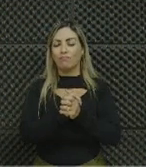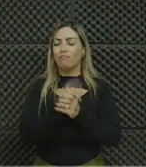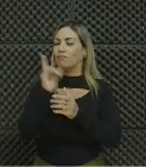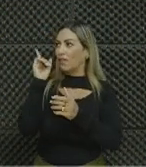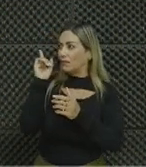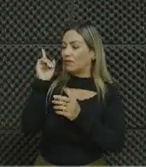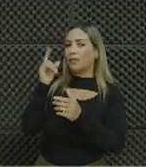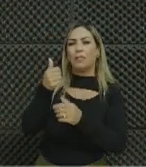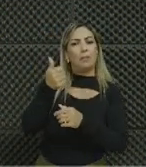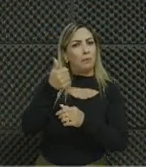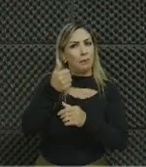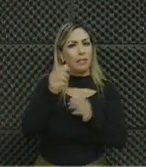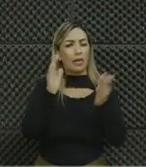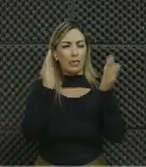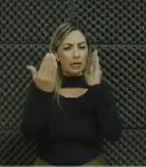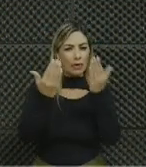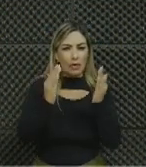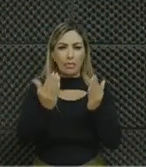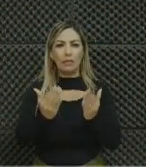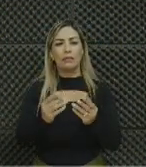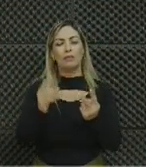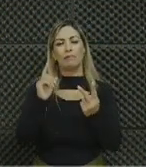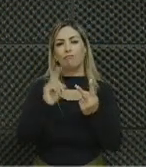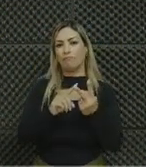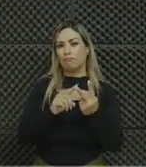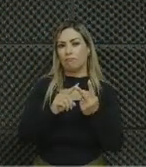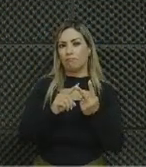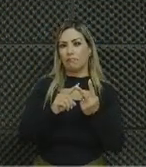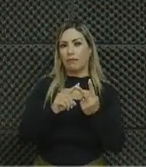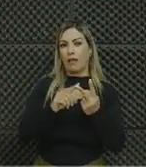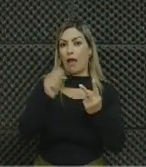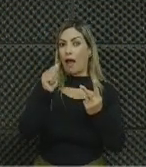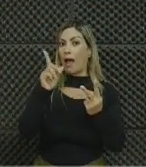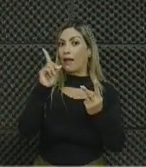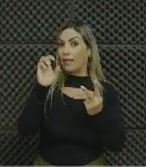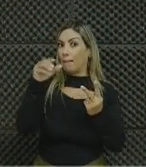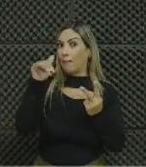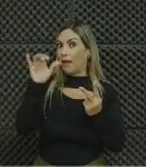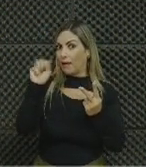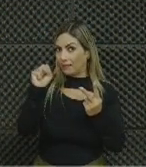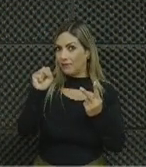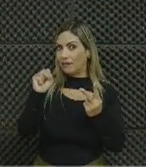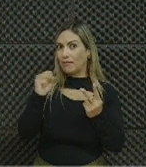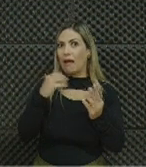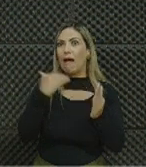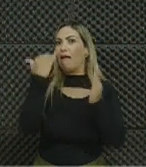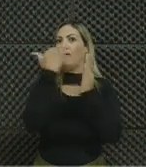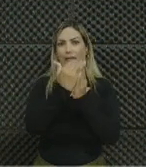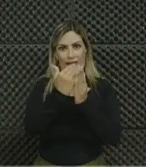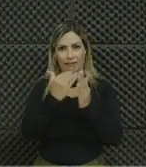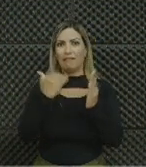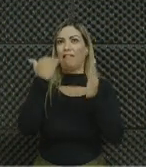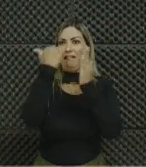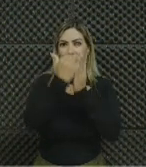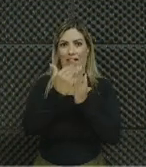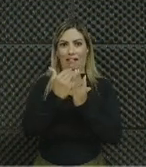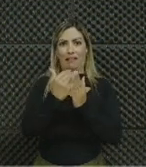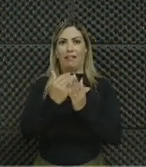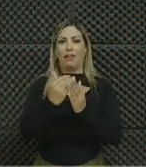aqui, em primeira análise, aí depois vem o ademais, que é o mesmo que além do mais, né?